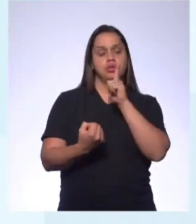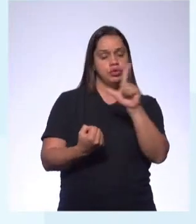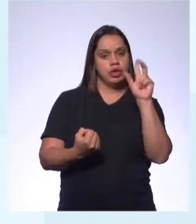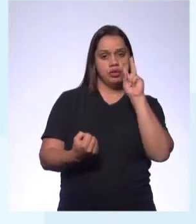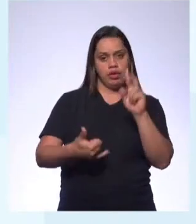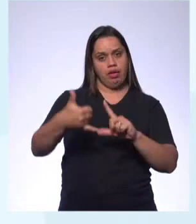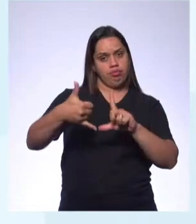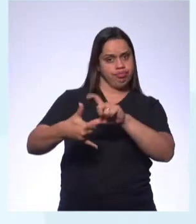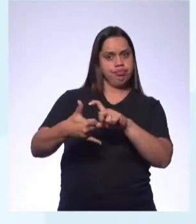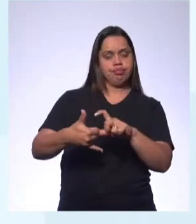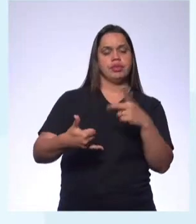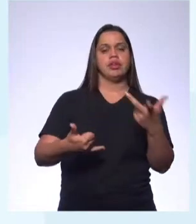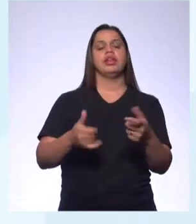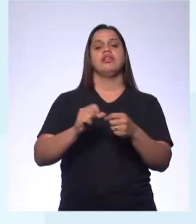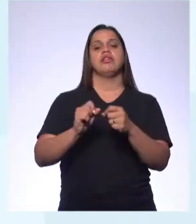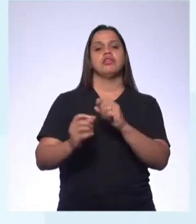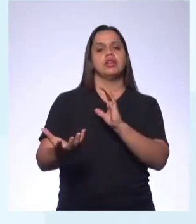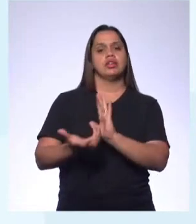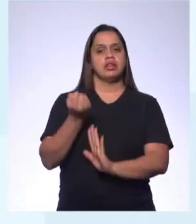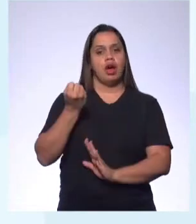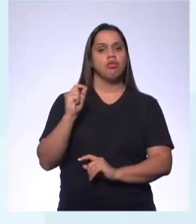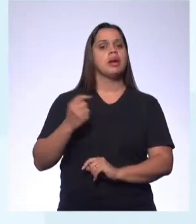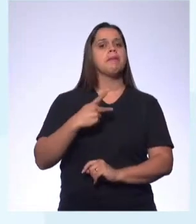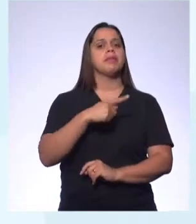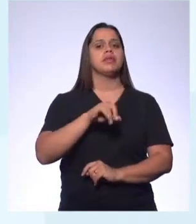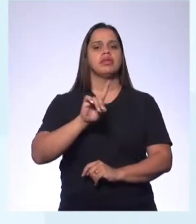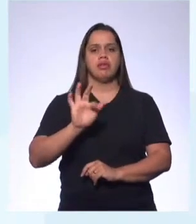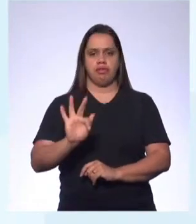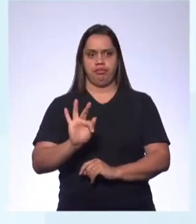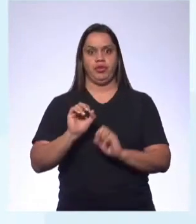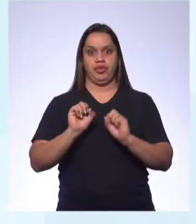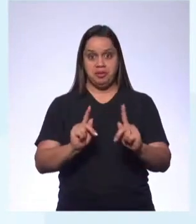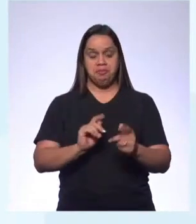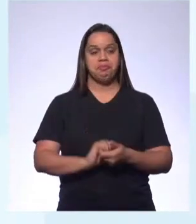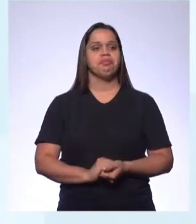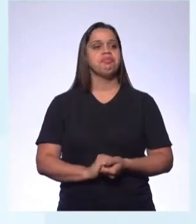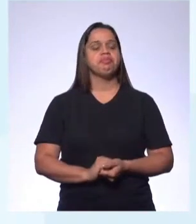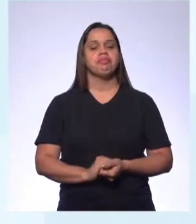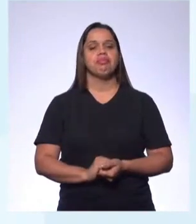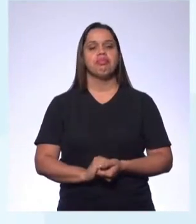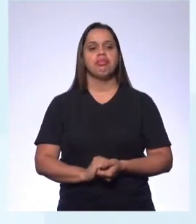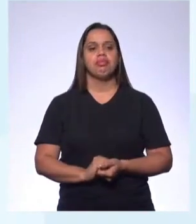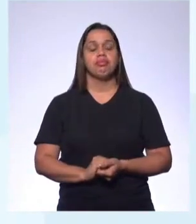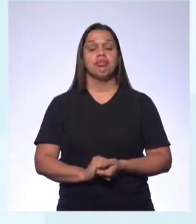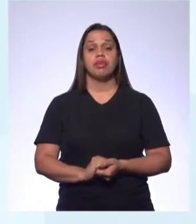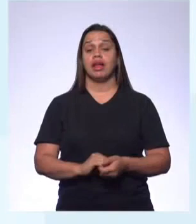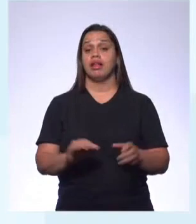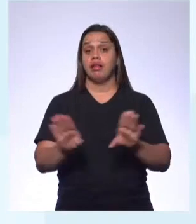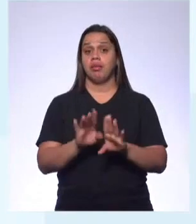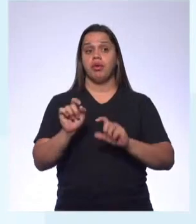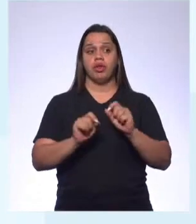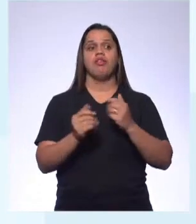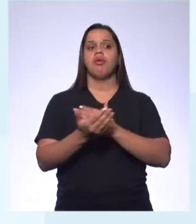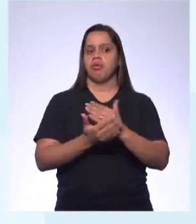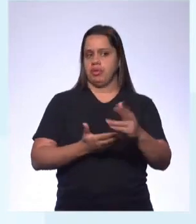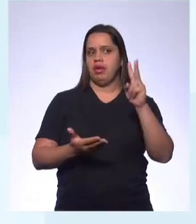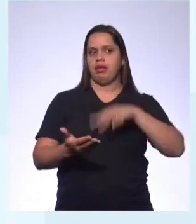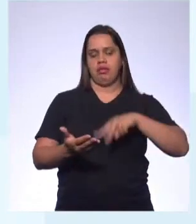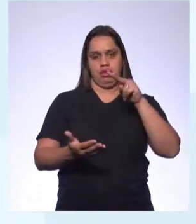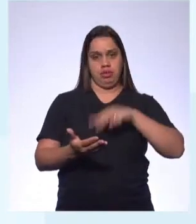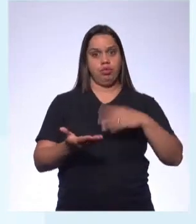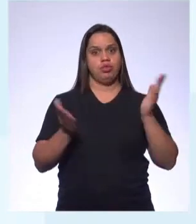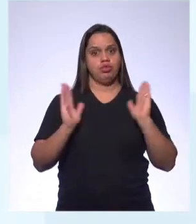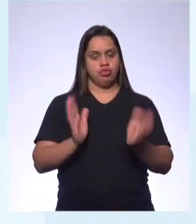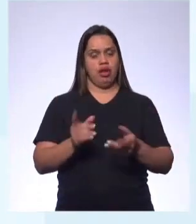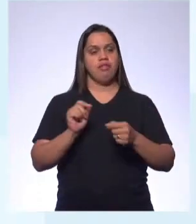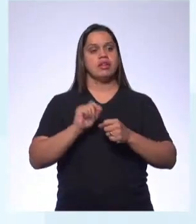um print e vem em PDF para você também, tá bom? E além do mais, nós já vamos iniciar, então, a nossa